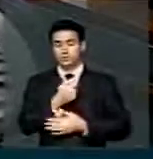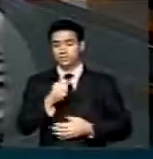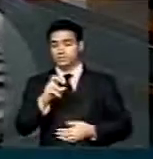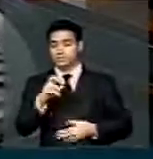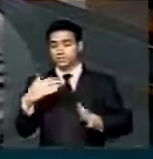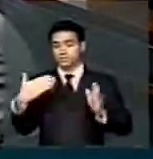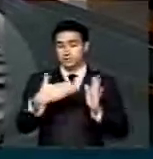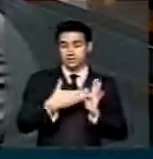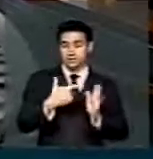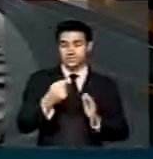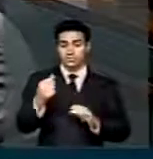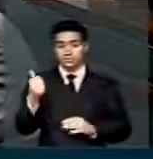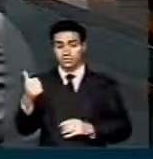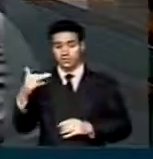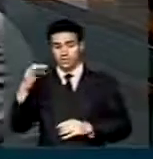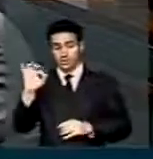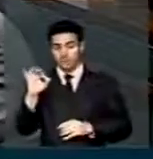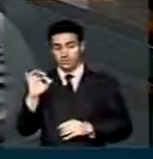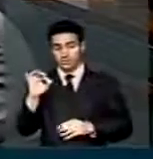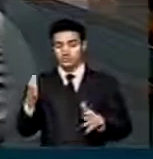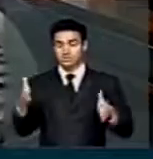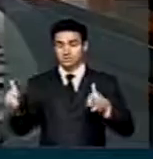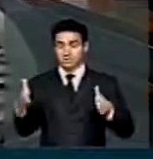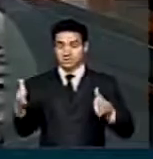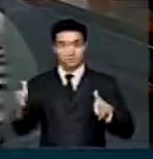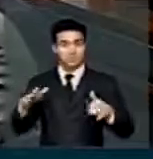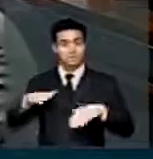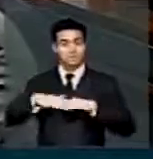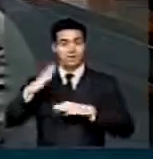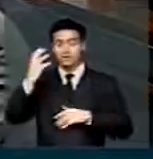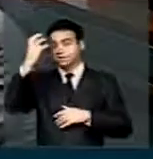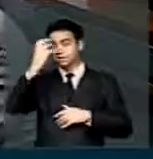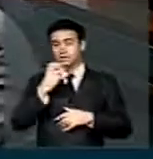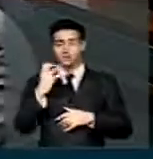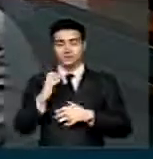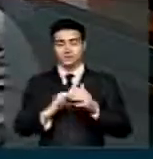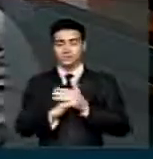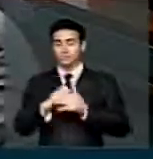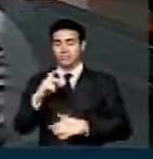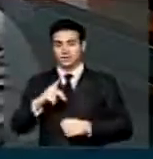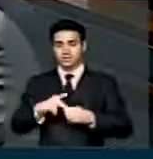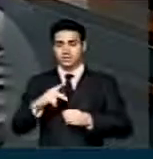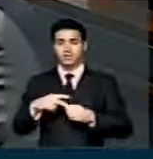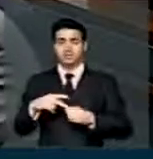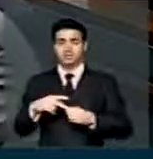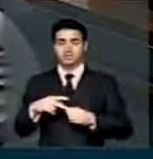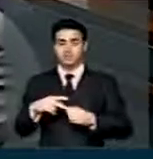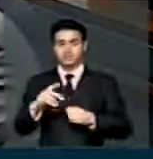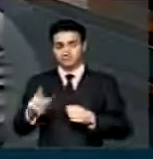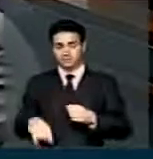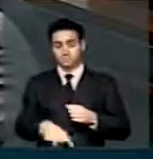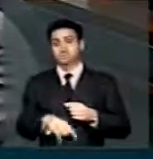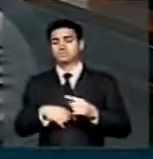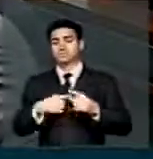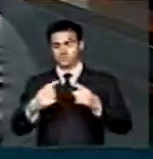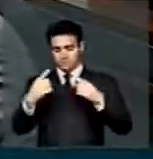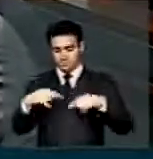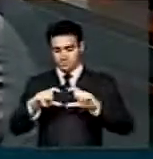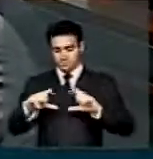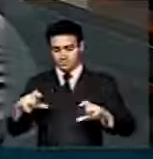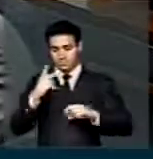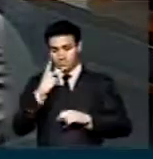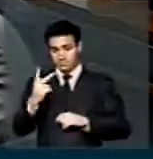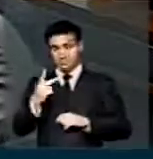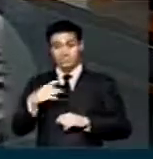2005 a 2010. Esse período foi mais sério para a Petrobras mesmo. Outro trecho. Há uma